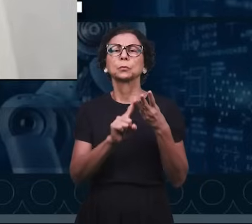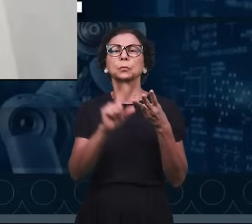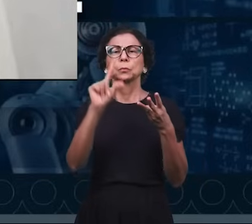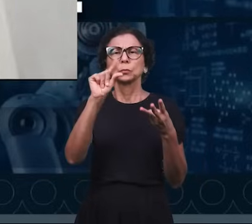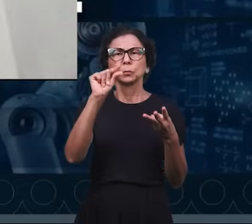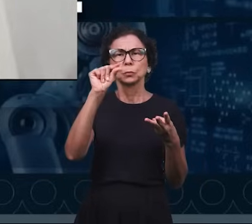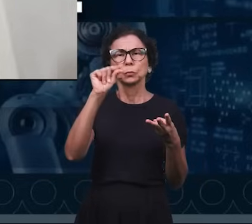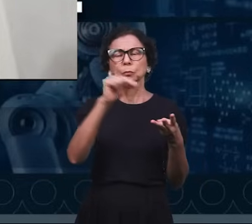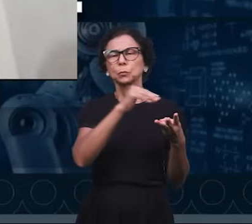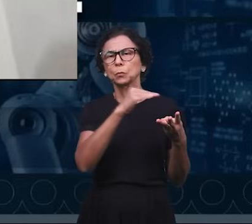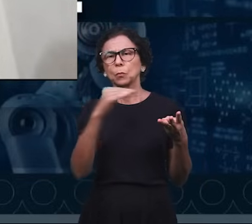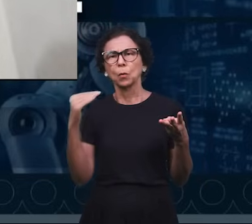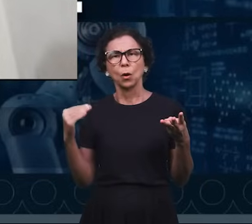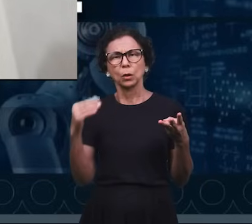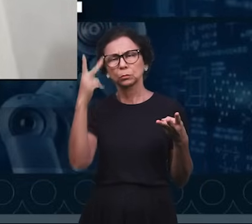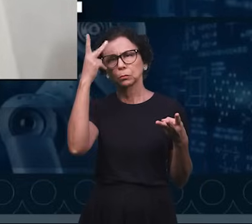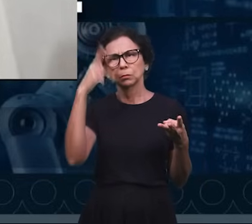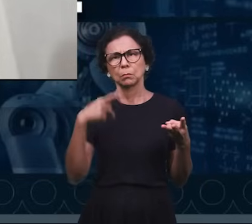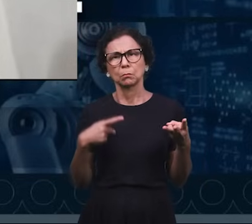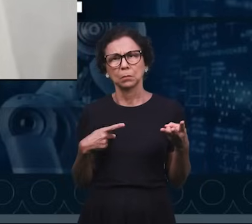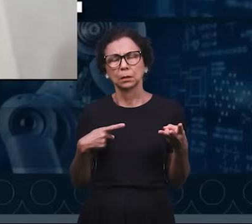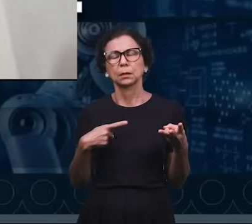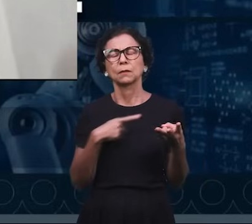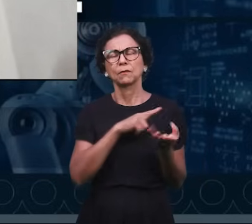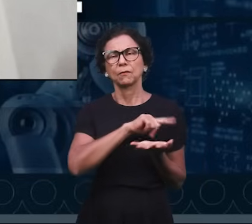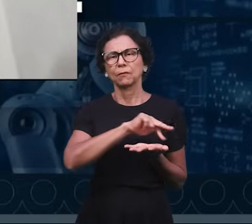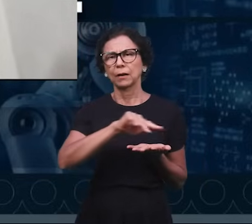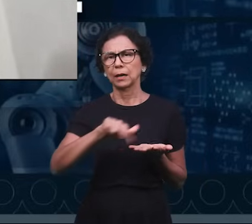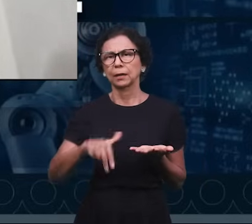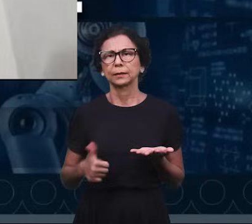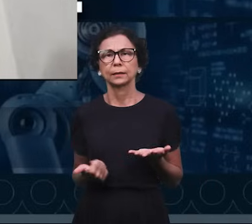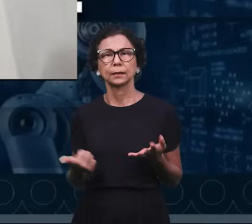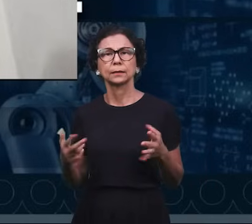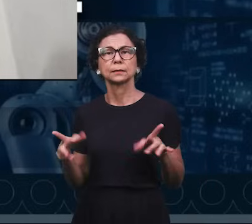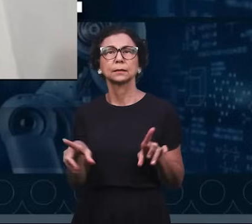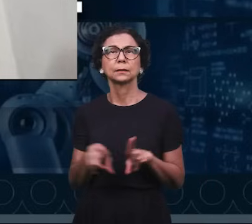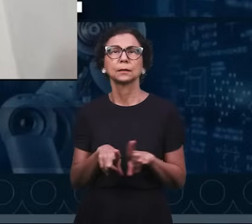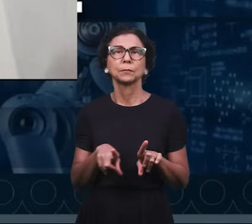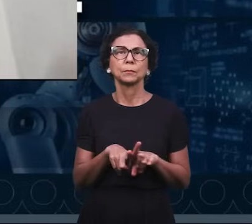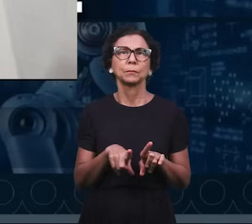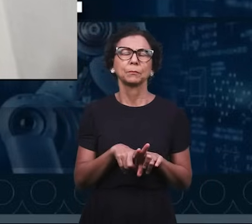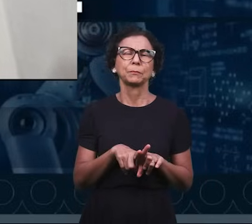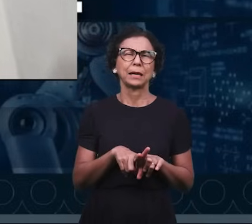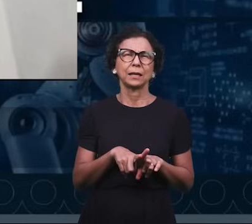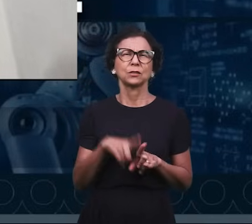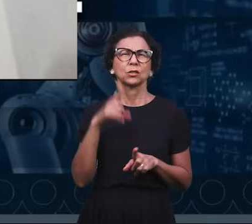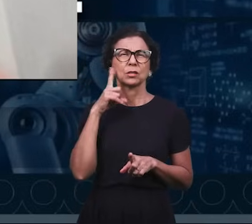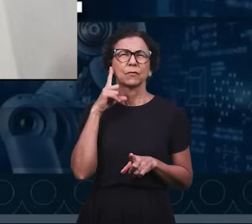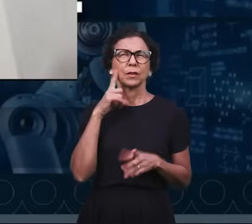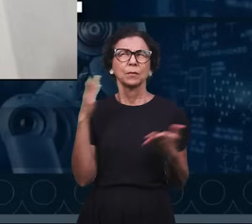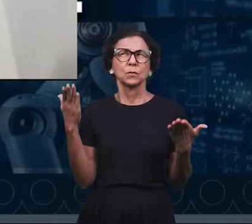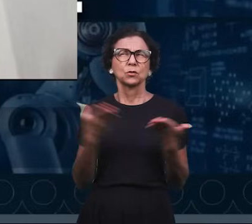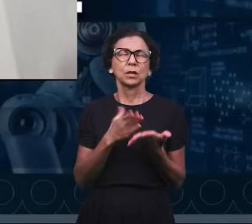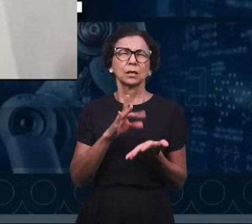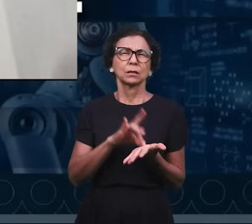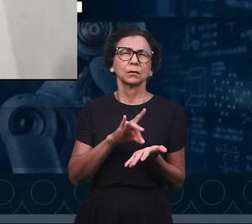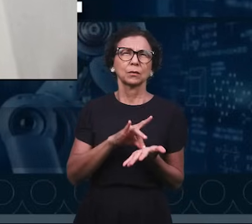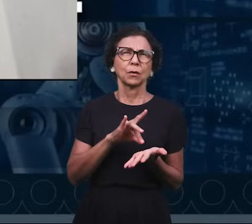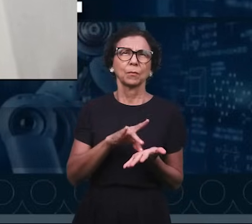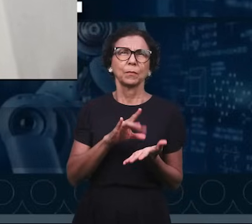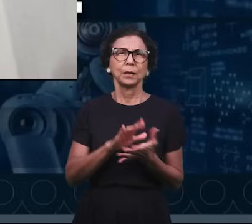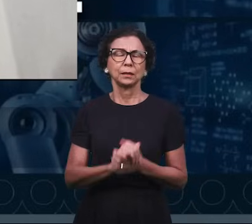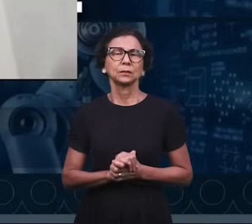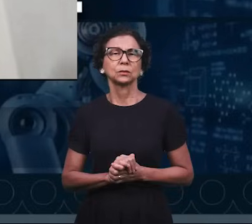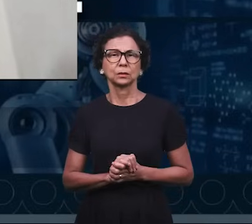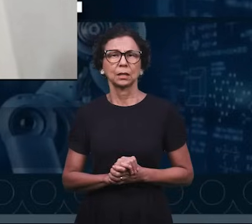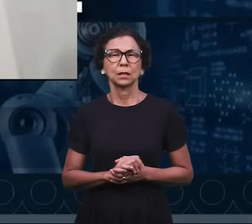Reduzindo mortalidade, entre outras coisas. Nós podemos citar também aqui algo que já está, né, em teste há muito tempo, são